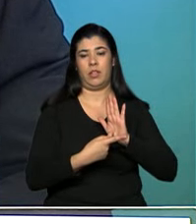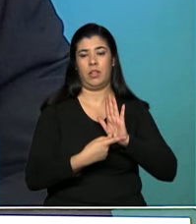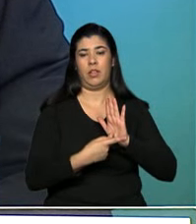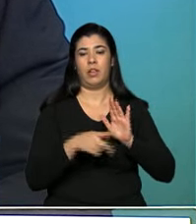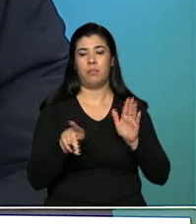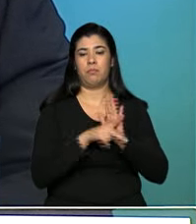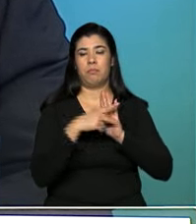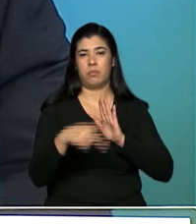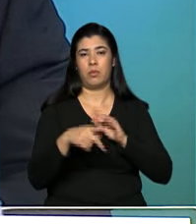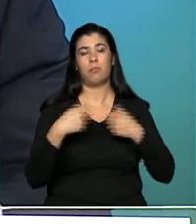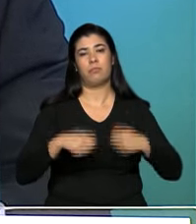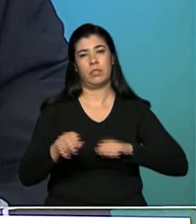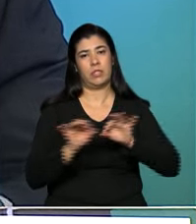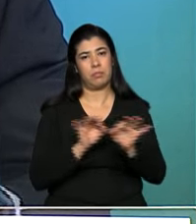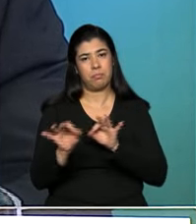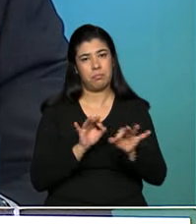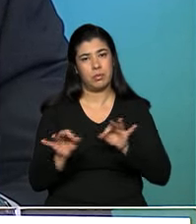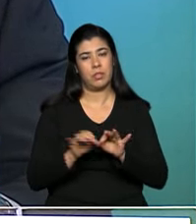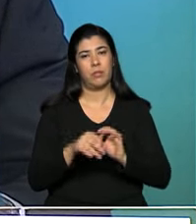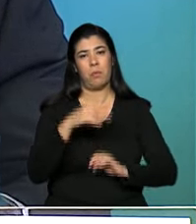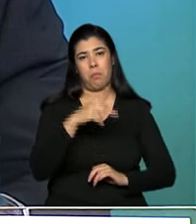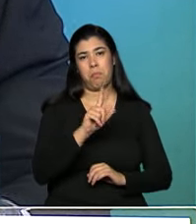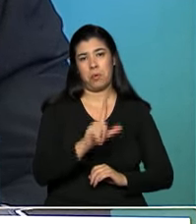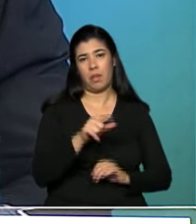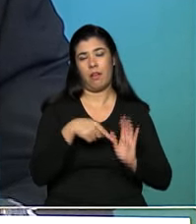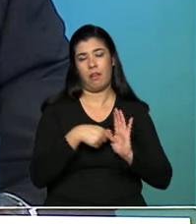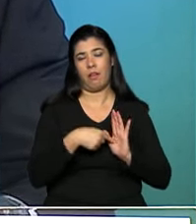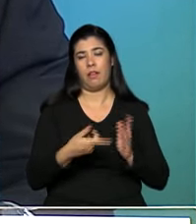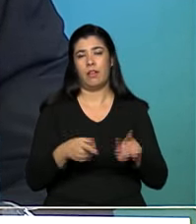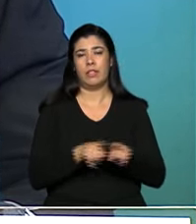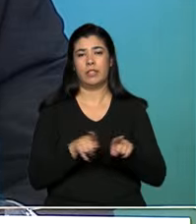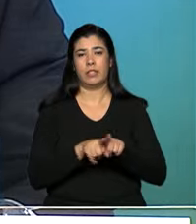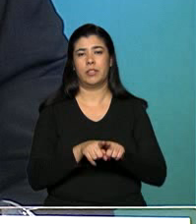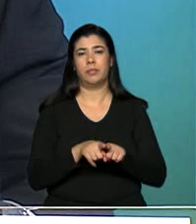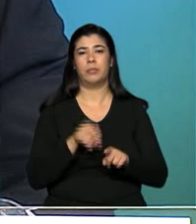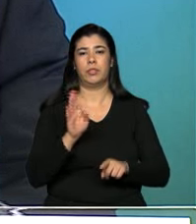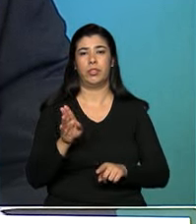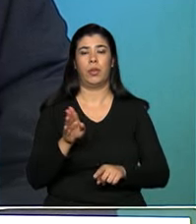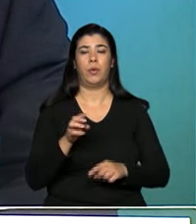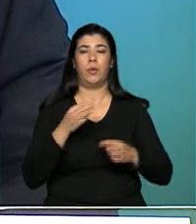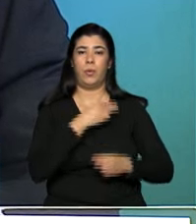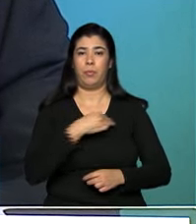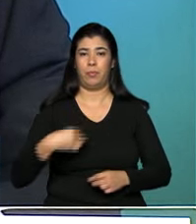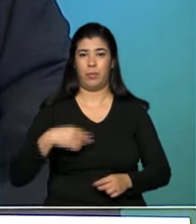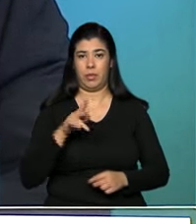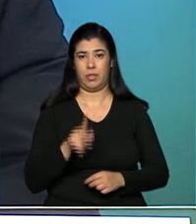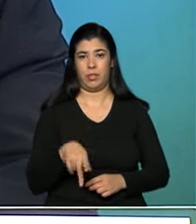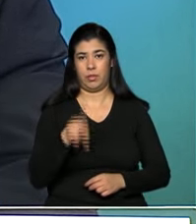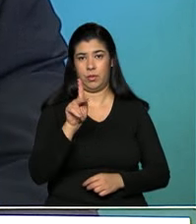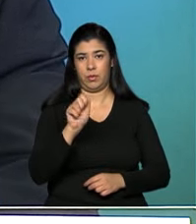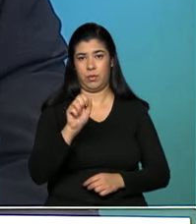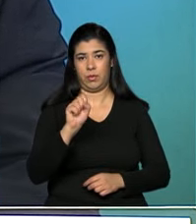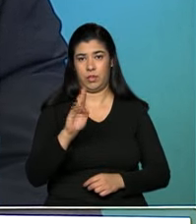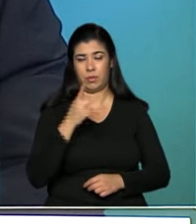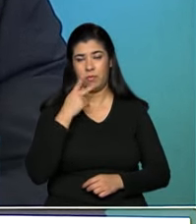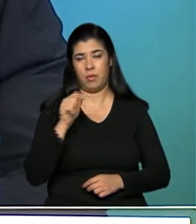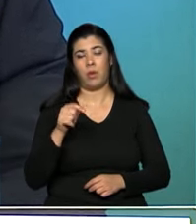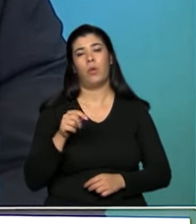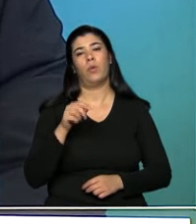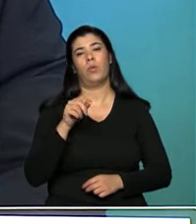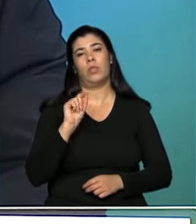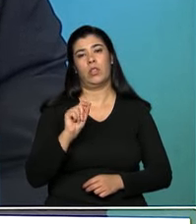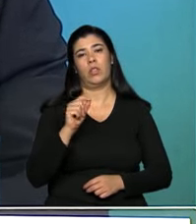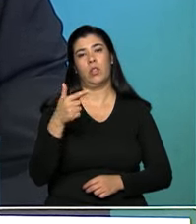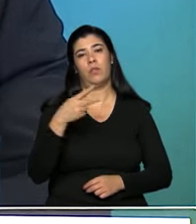precisam de projetos de lei o como o ministro Cassab colocou o vice-presidente Michel estava na na reunião nós